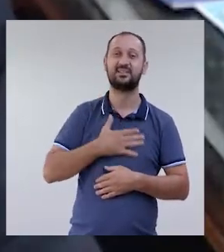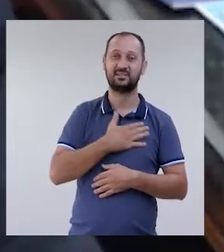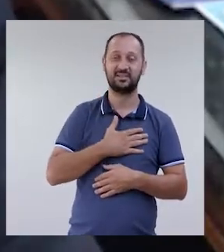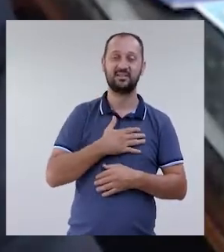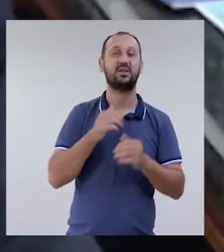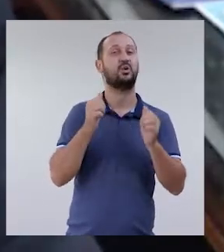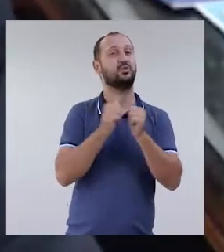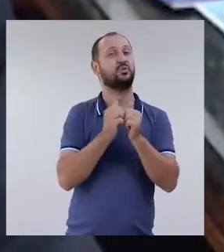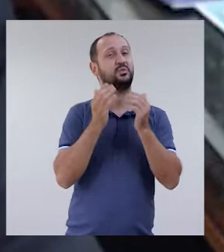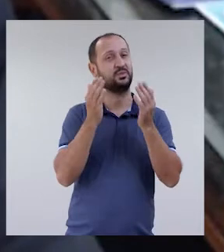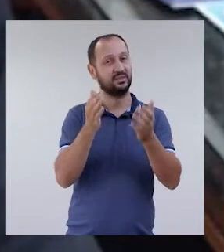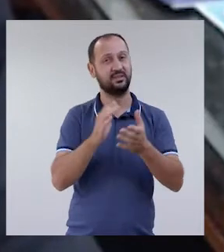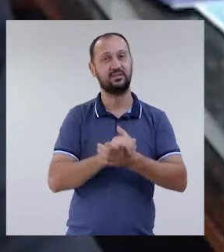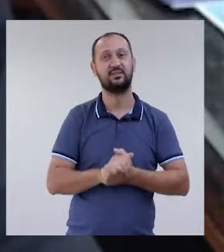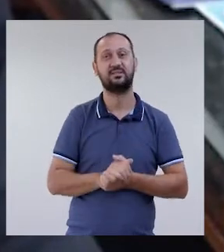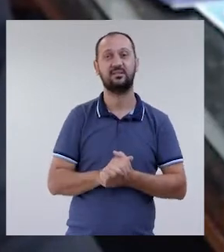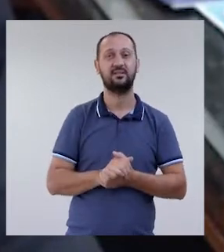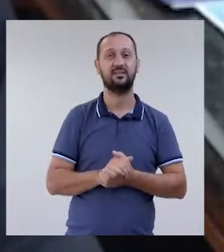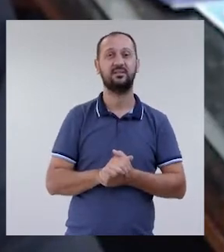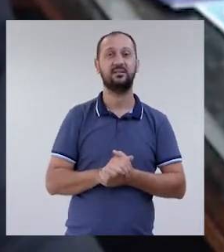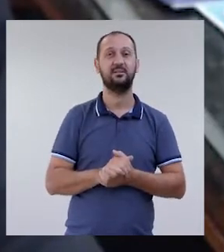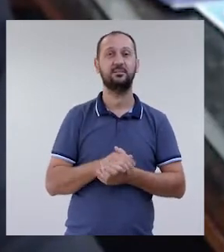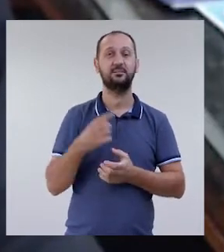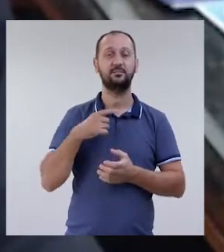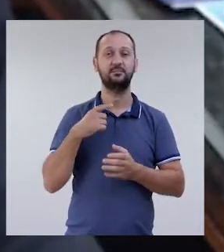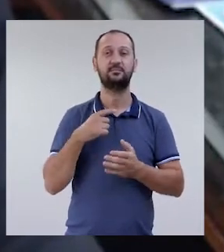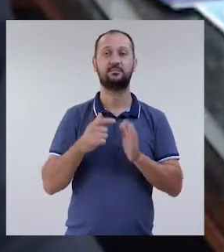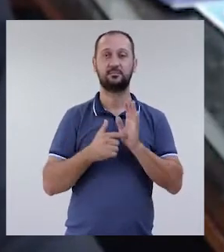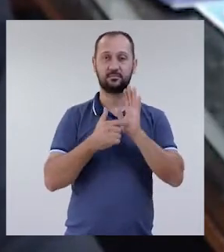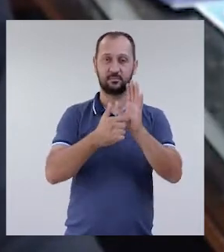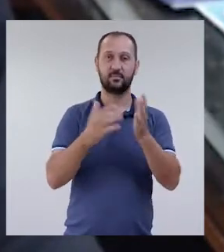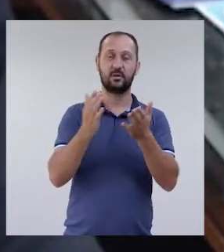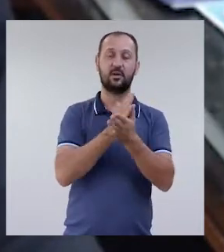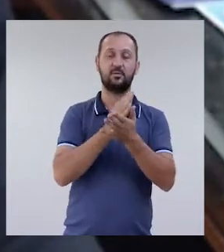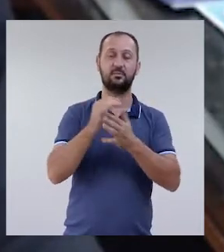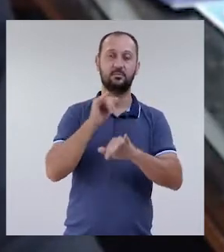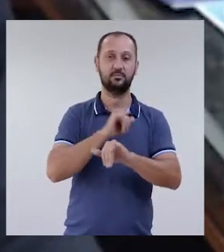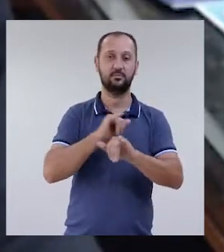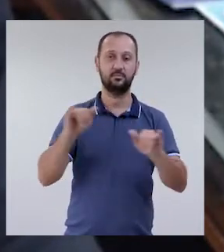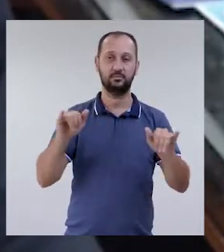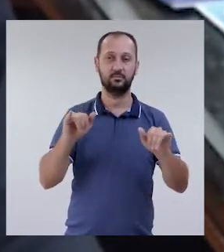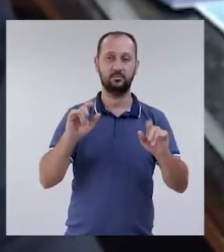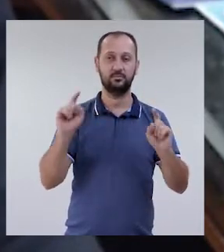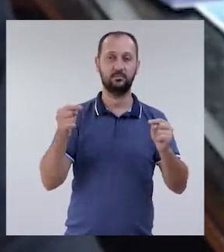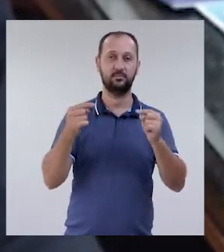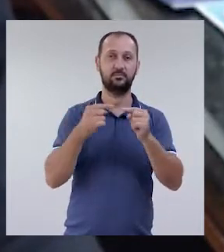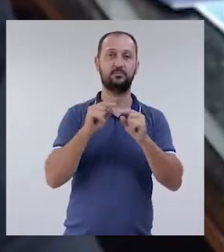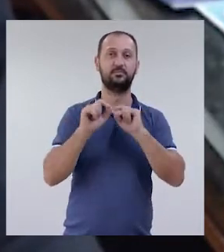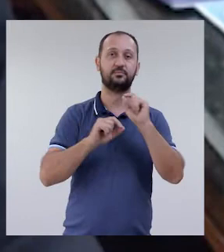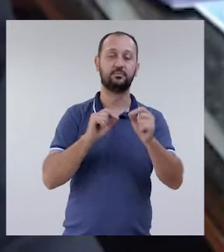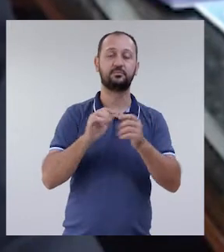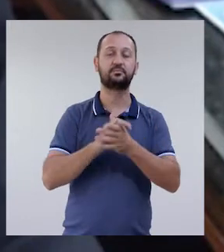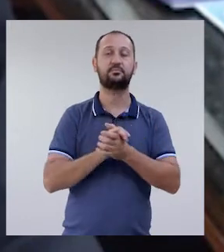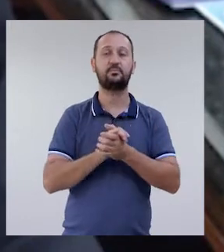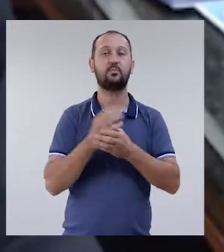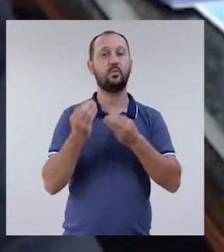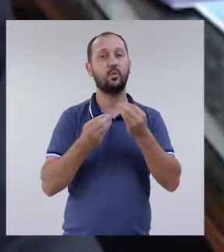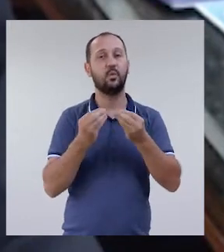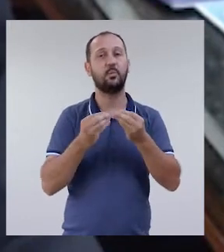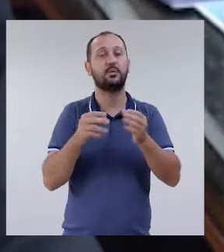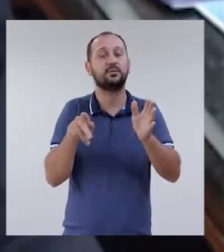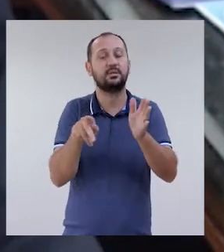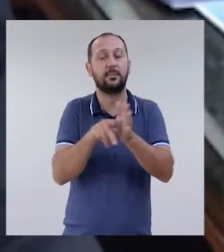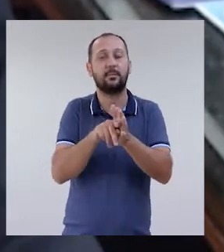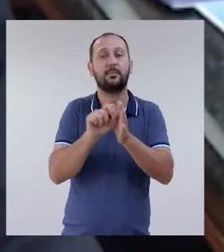bem, uma satisfação estar junto com vocês, aí apresentando algumas informações a respeito das